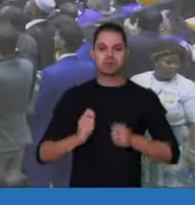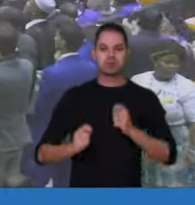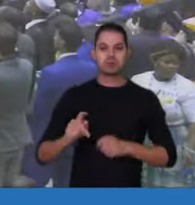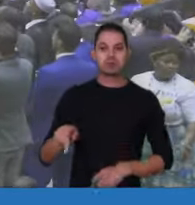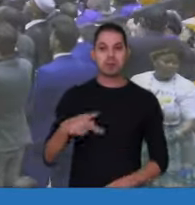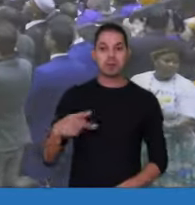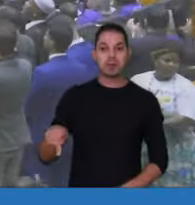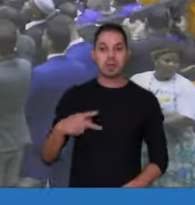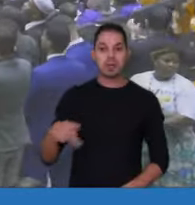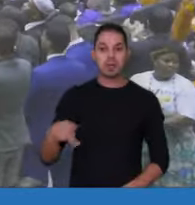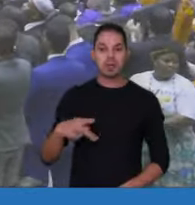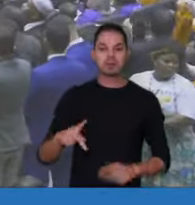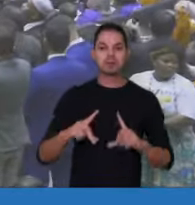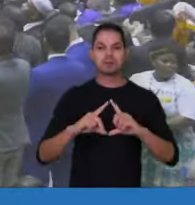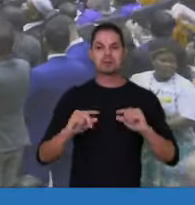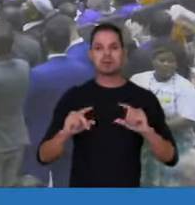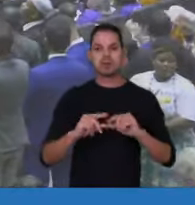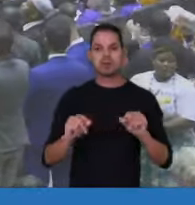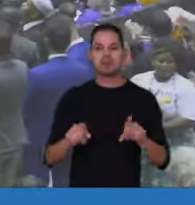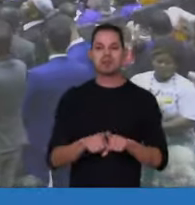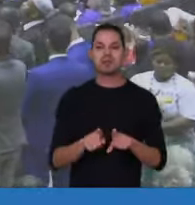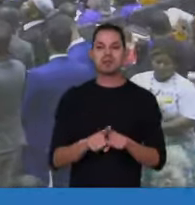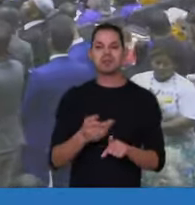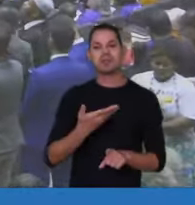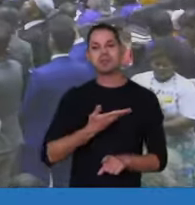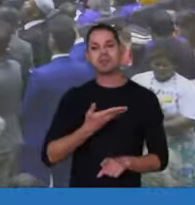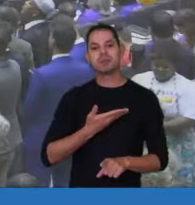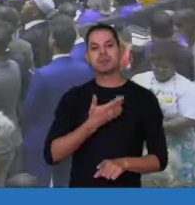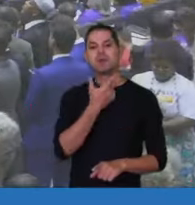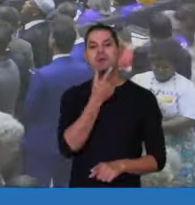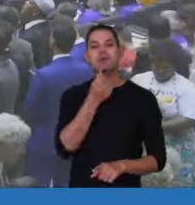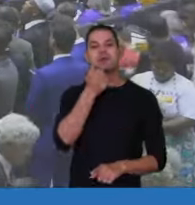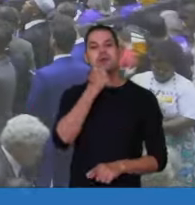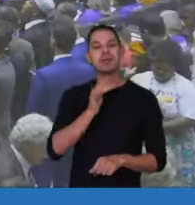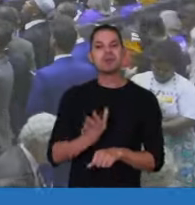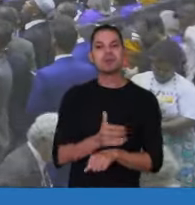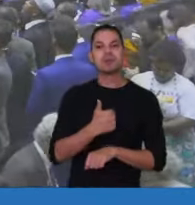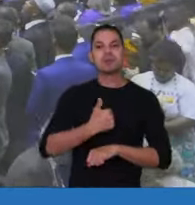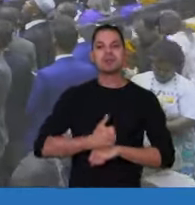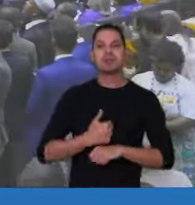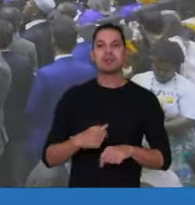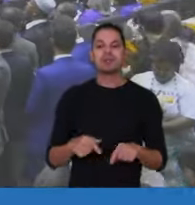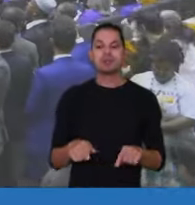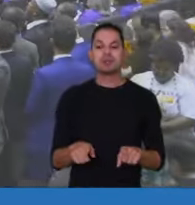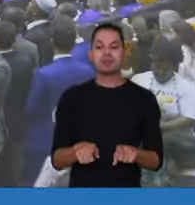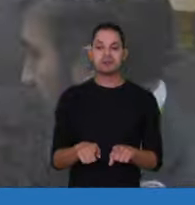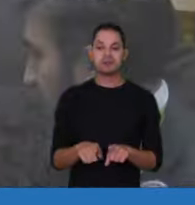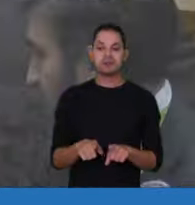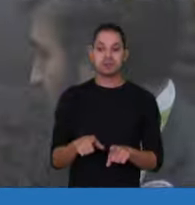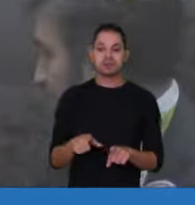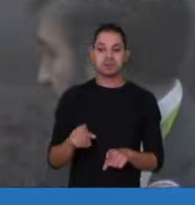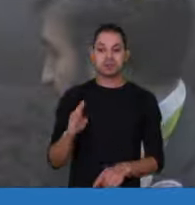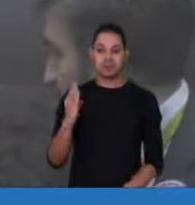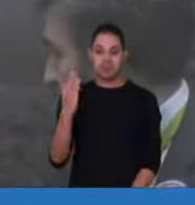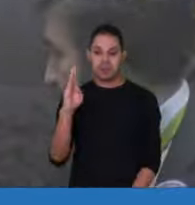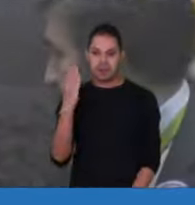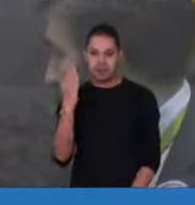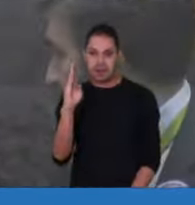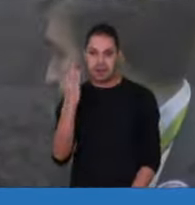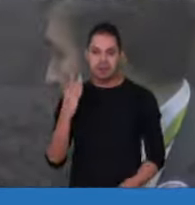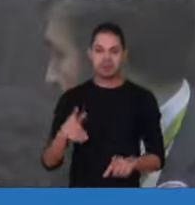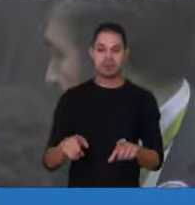Federal, companheiras e companheiros do MST, de Braslândia, companheiros e companheiras